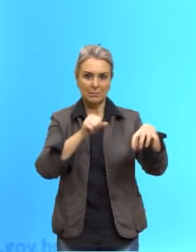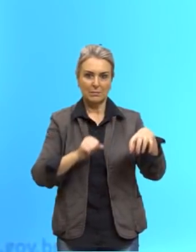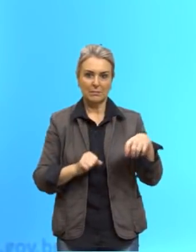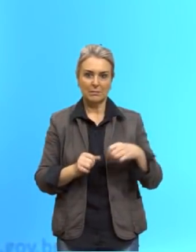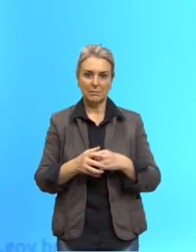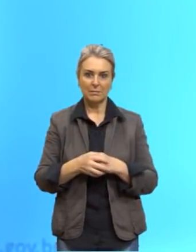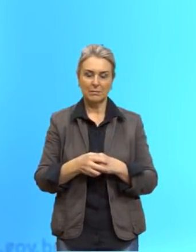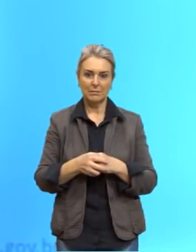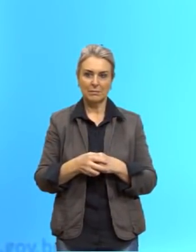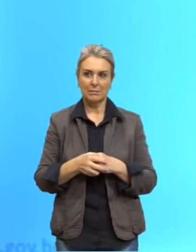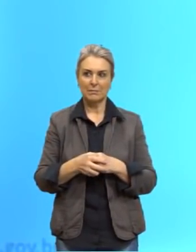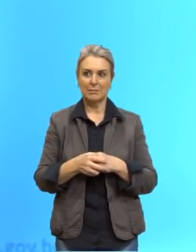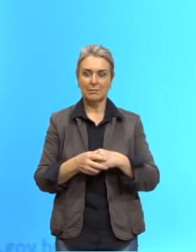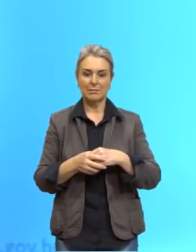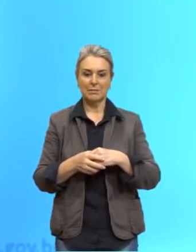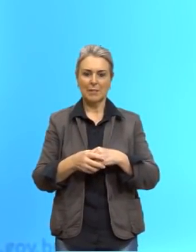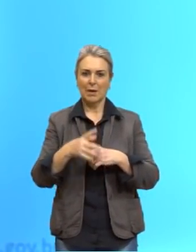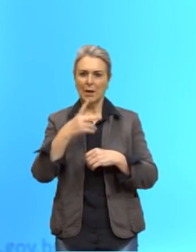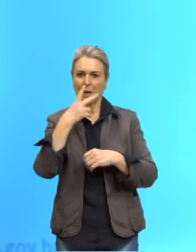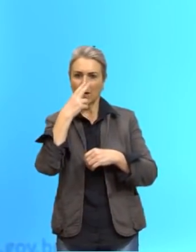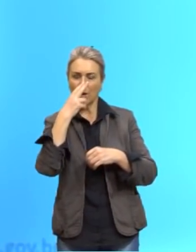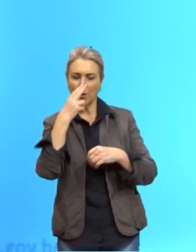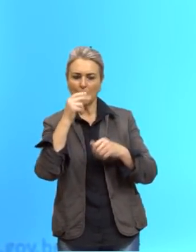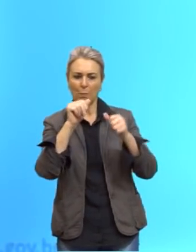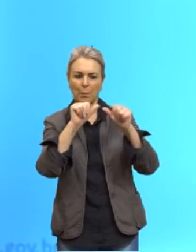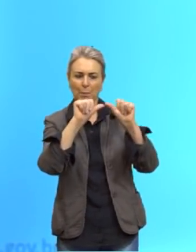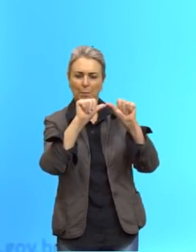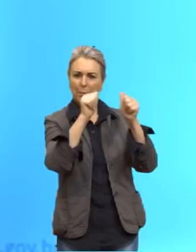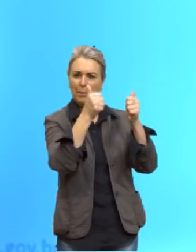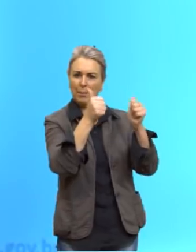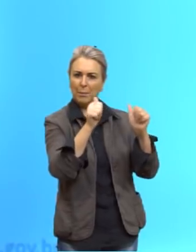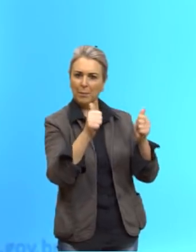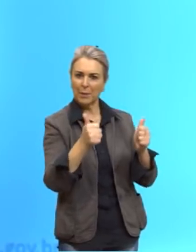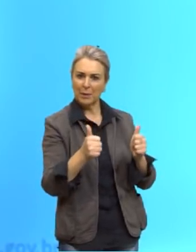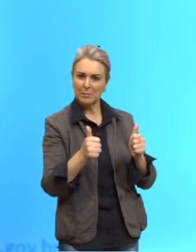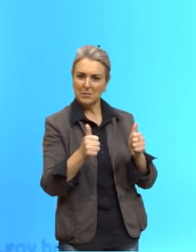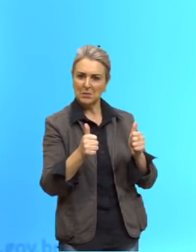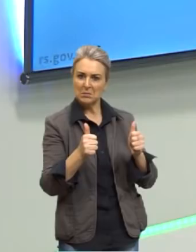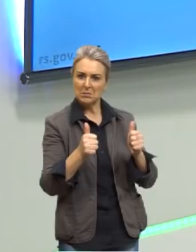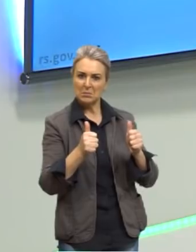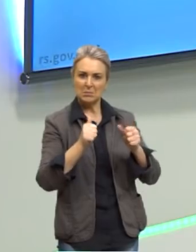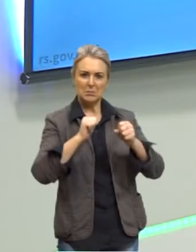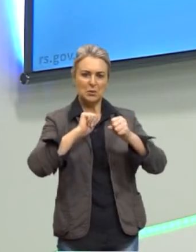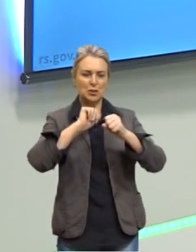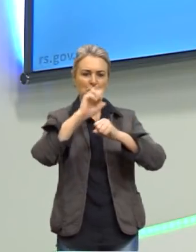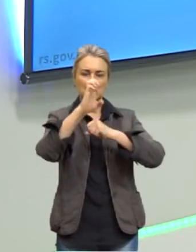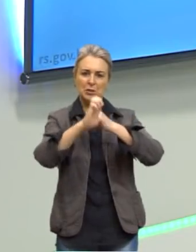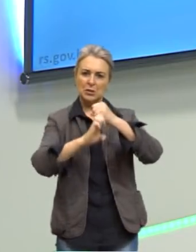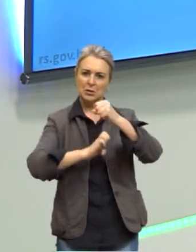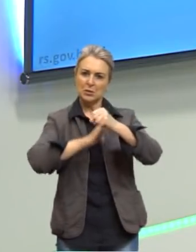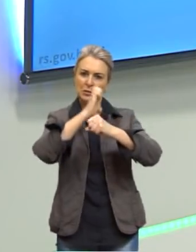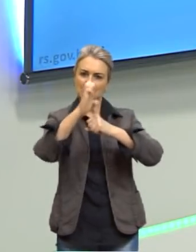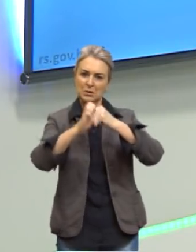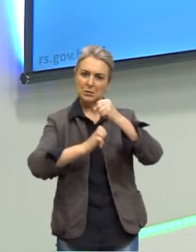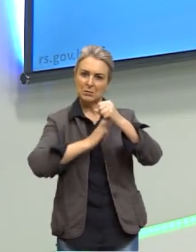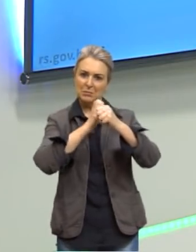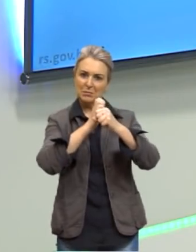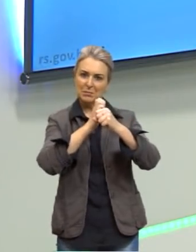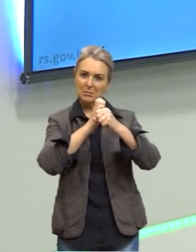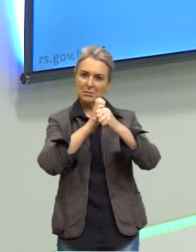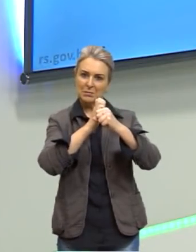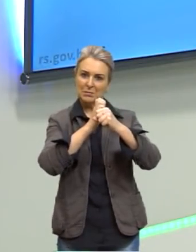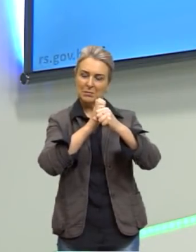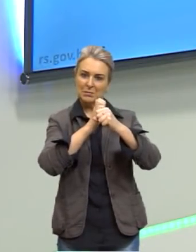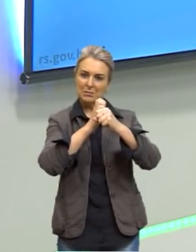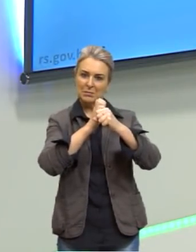isso aqui isso daqui é um mapa de potencial eletrostático ele vai mostrar né de uma